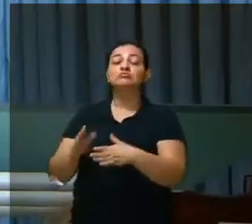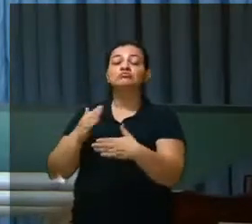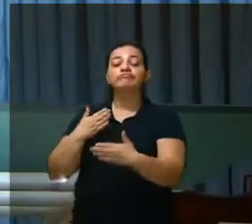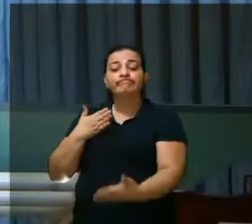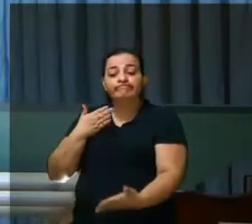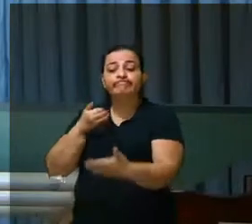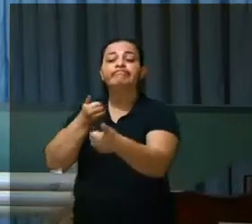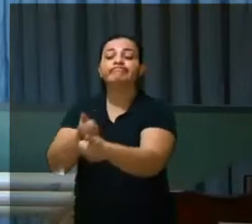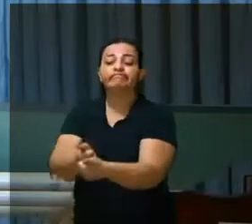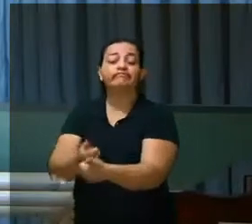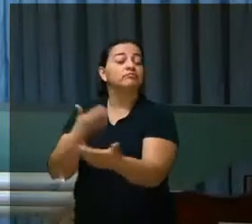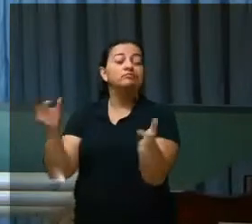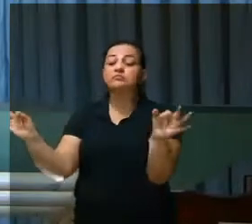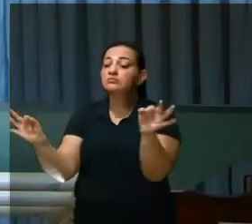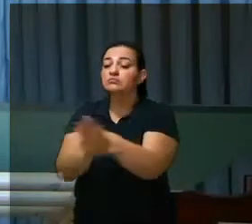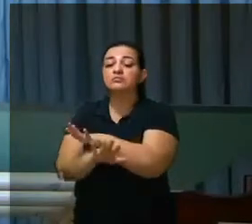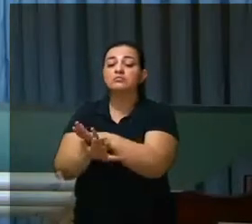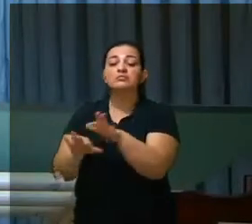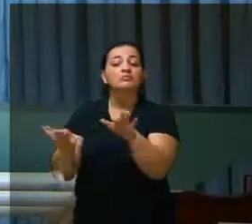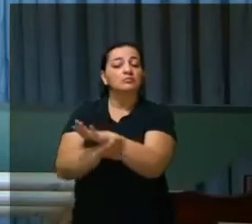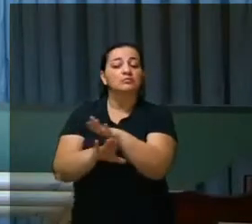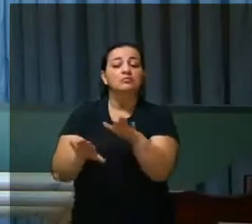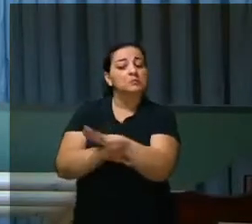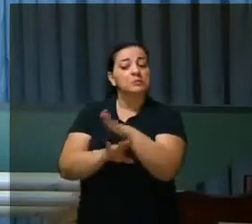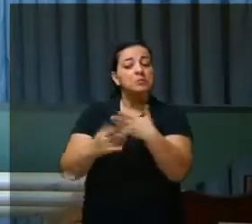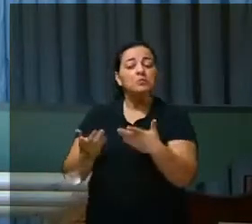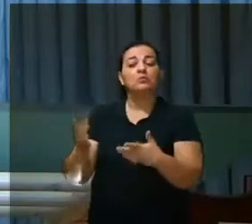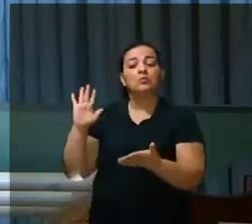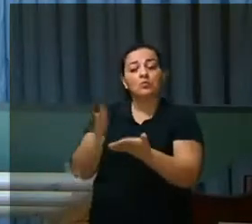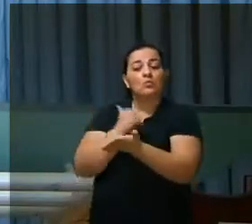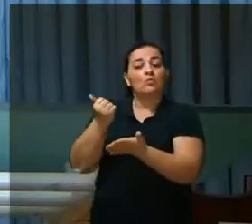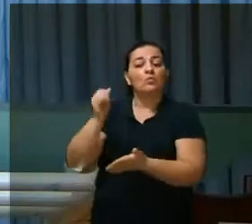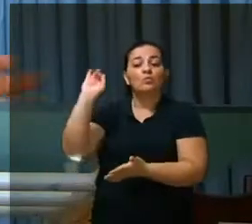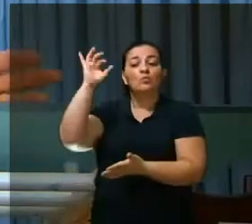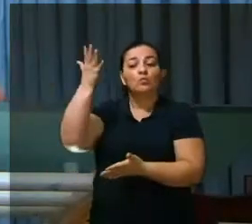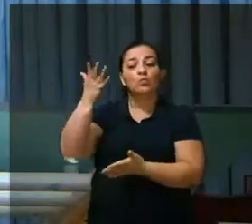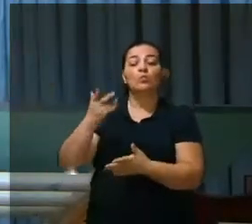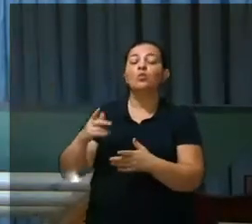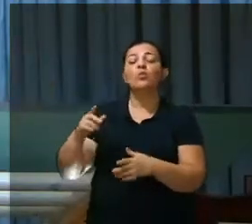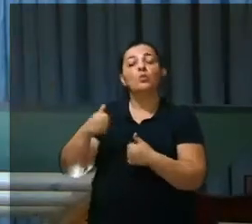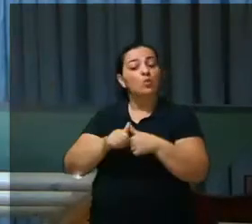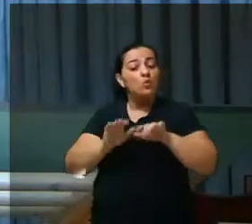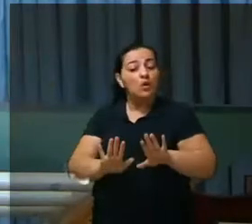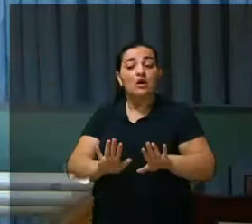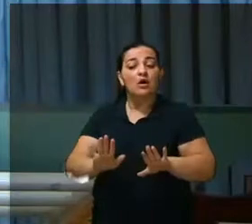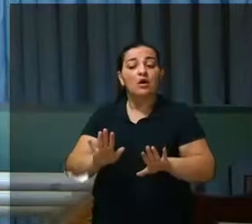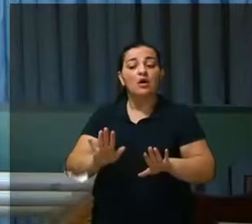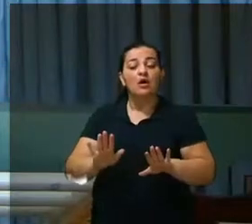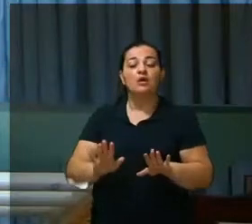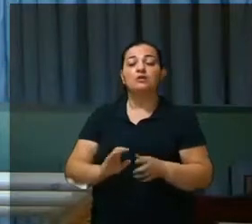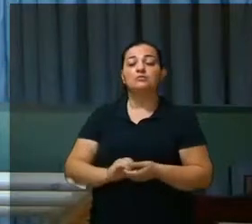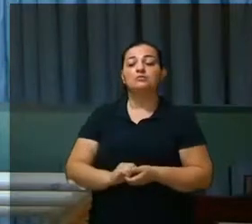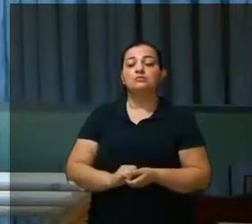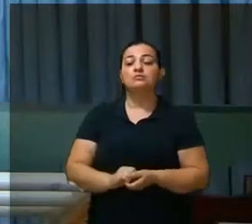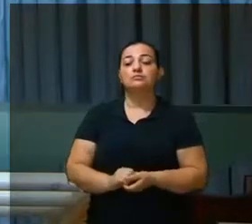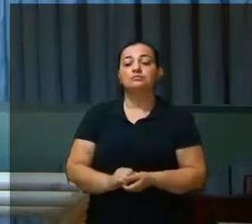que chegou O Rapto aconteceu quem está foi que não está ficou